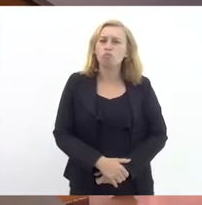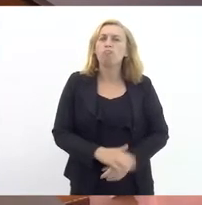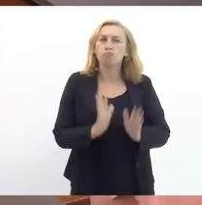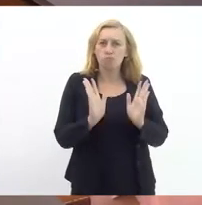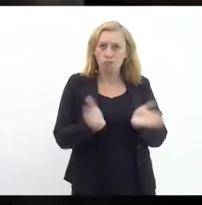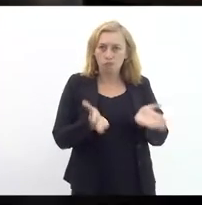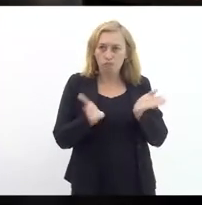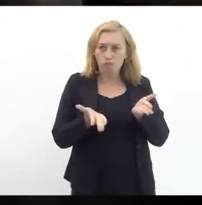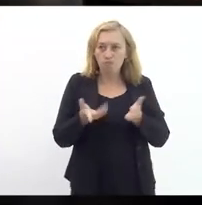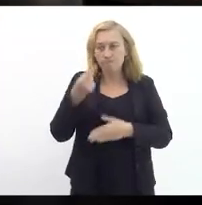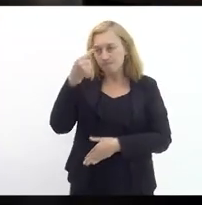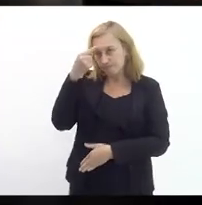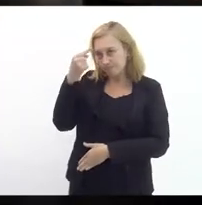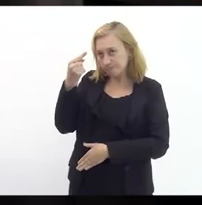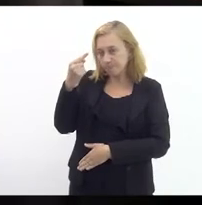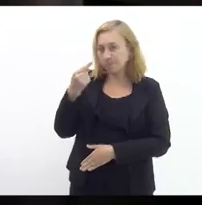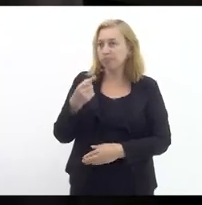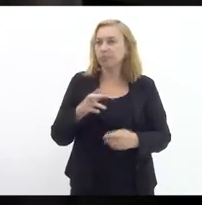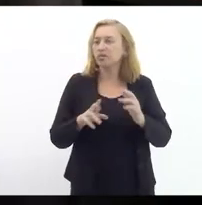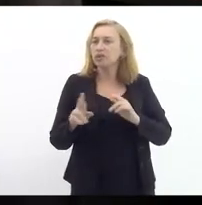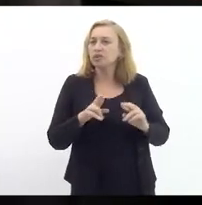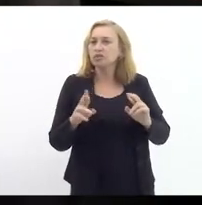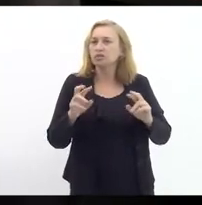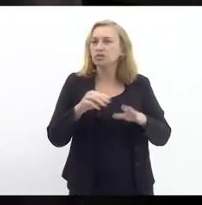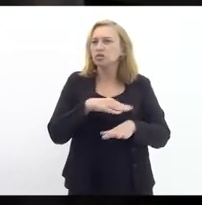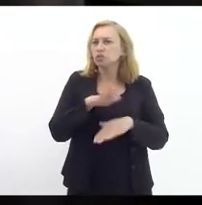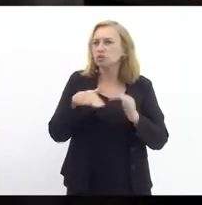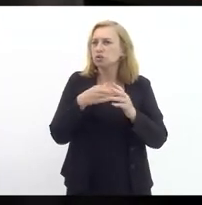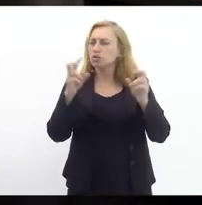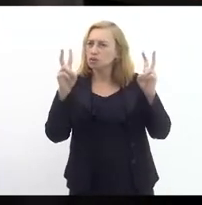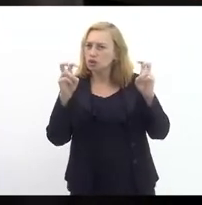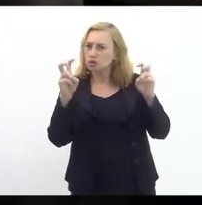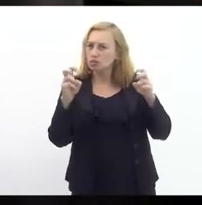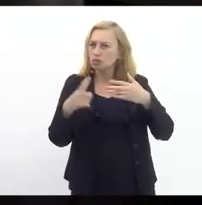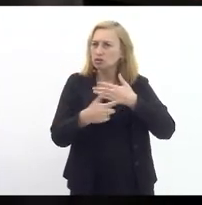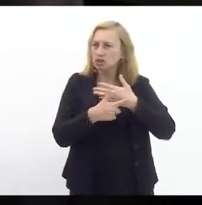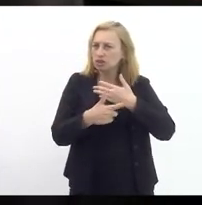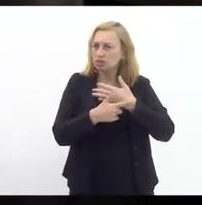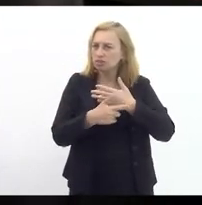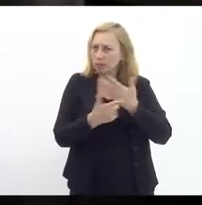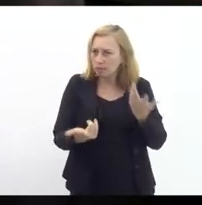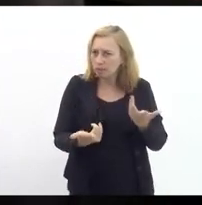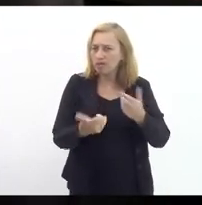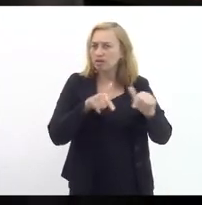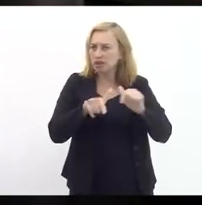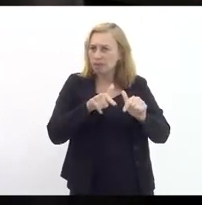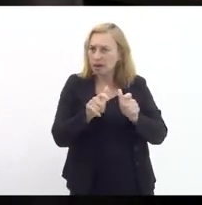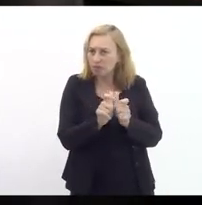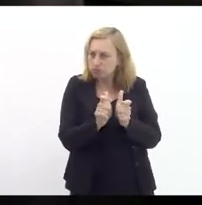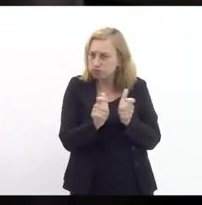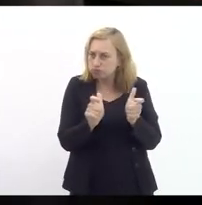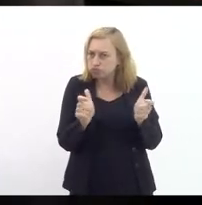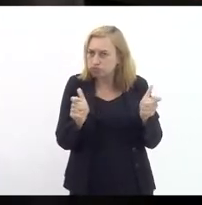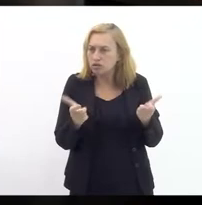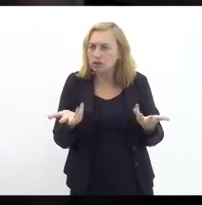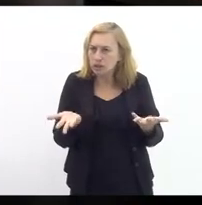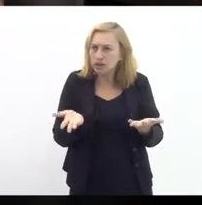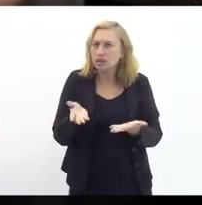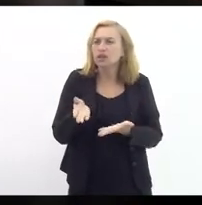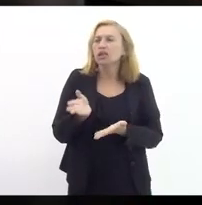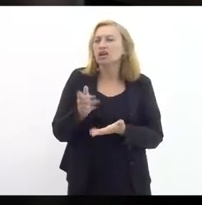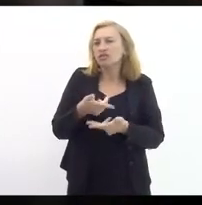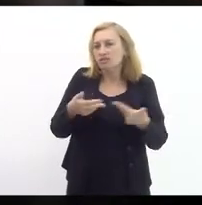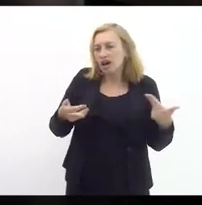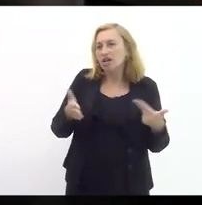Hoje, para vocês terem uma ideia, em razão até dessas questões todas da força de trabalho da Central ficar uma força de trabalho muito antiga e já